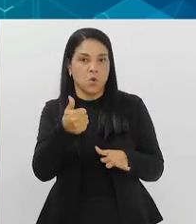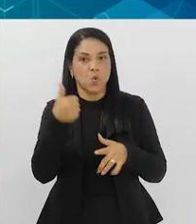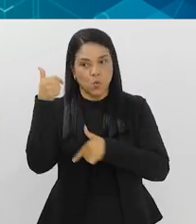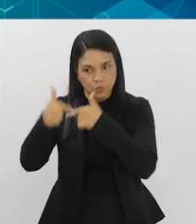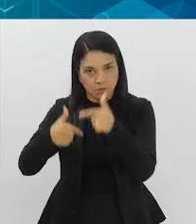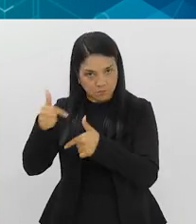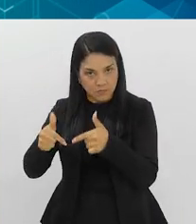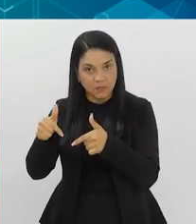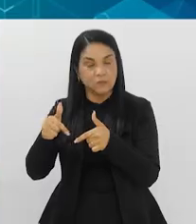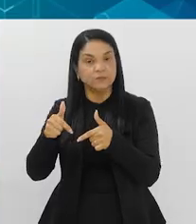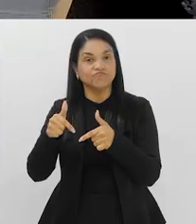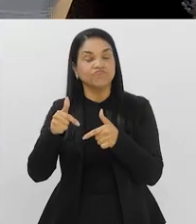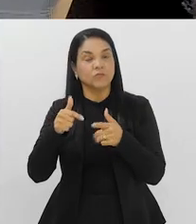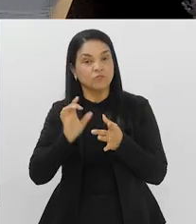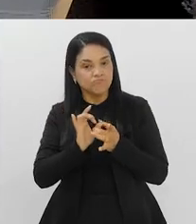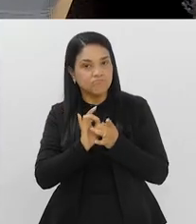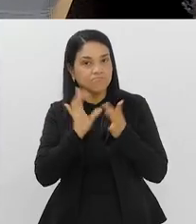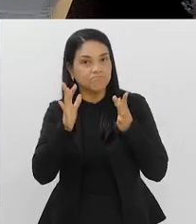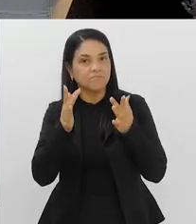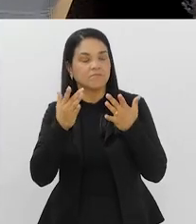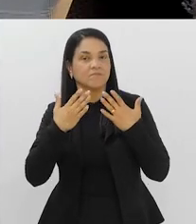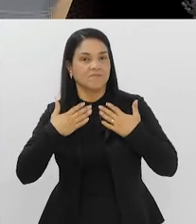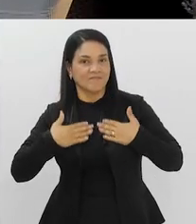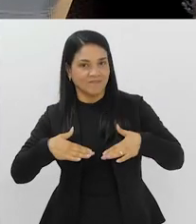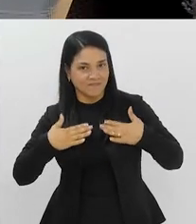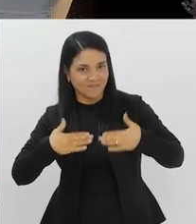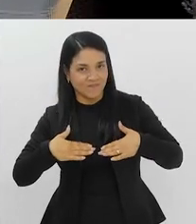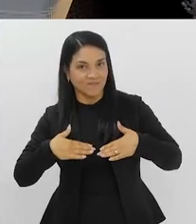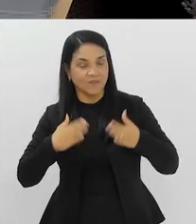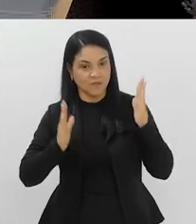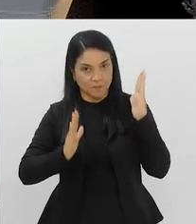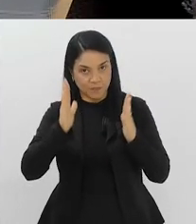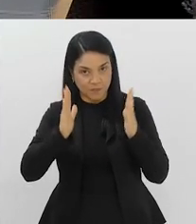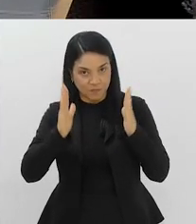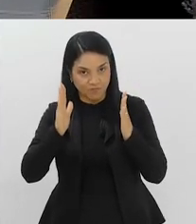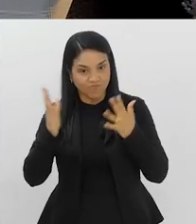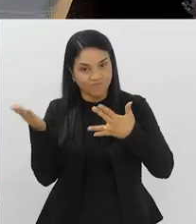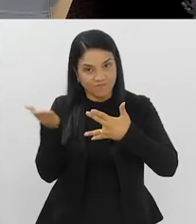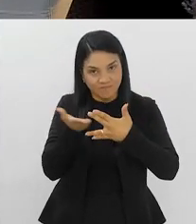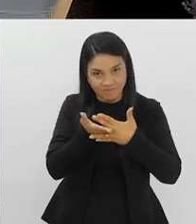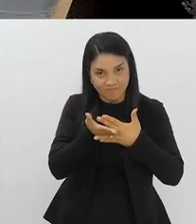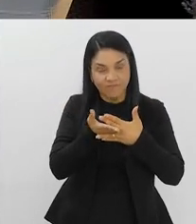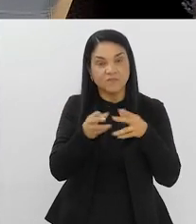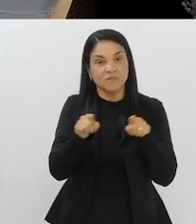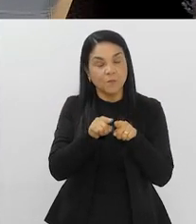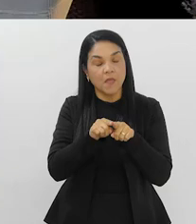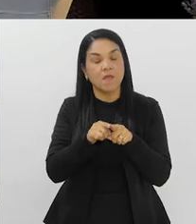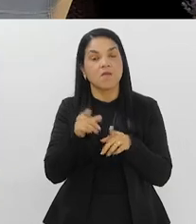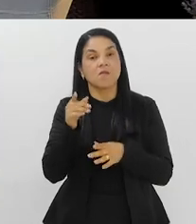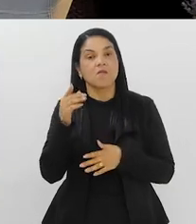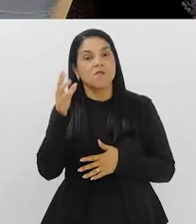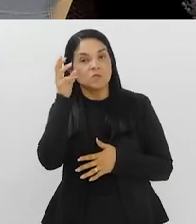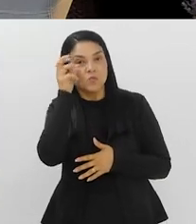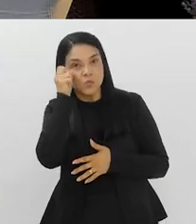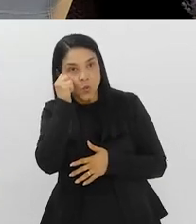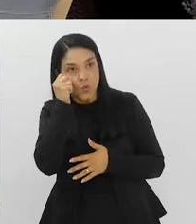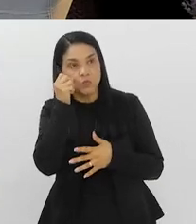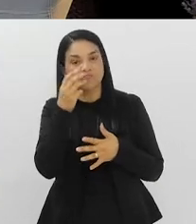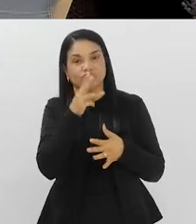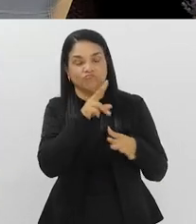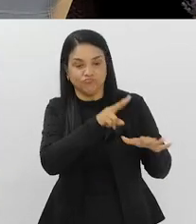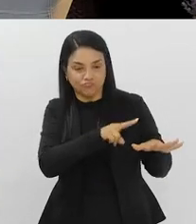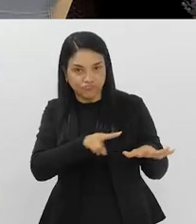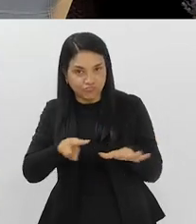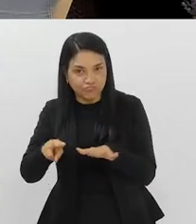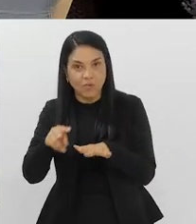libertar esse dia livre, a gente consegue ter esse impacto. A média de sono, de horas de sono das pessoas que terminaram